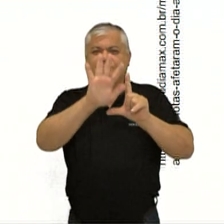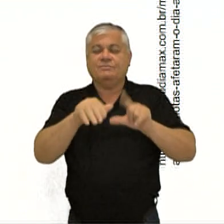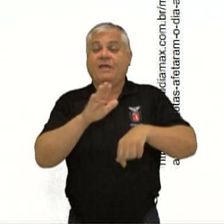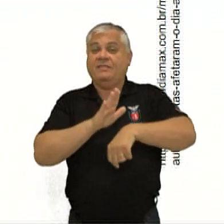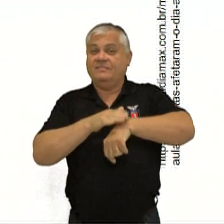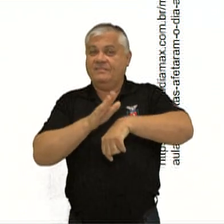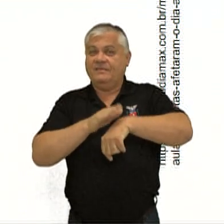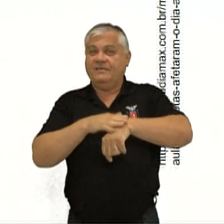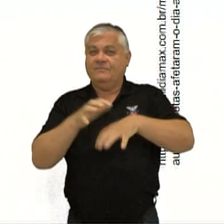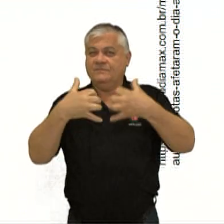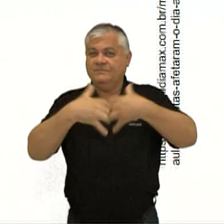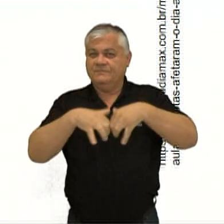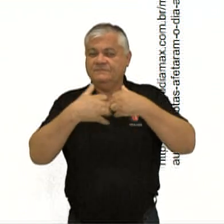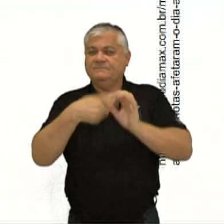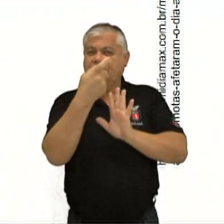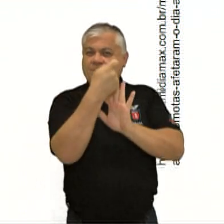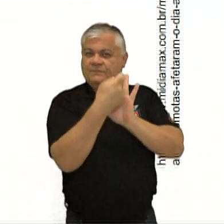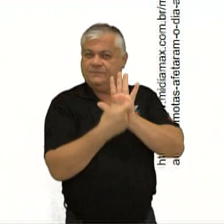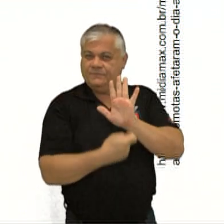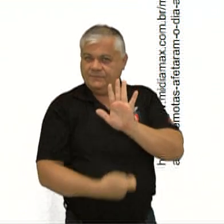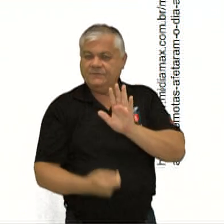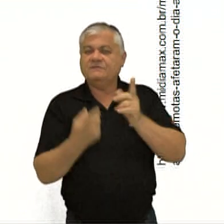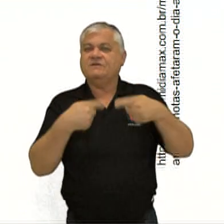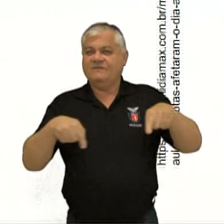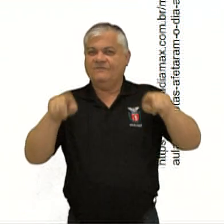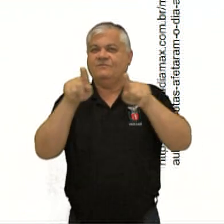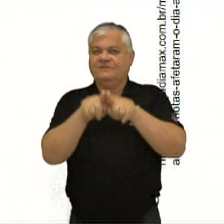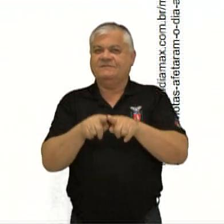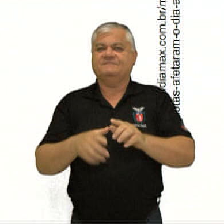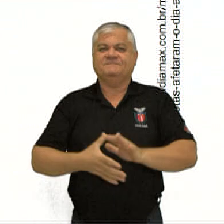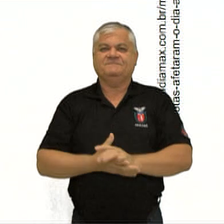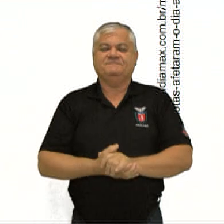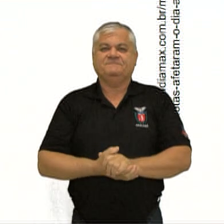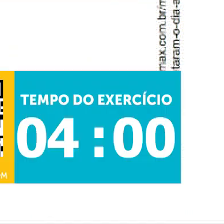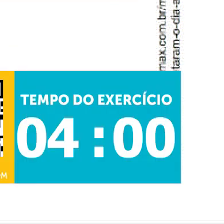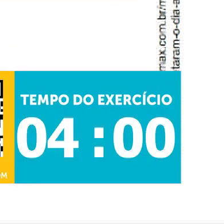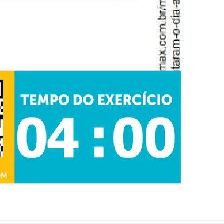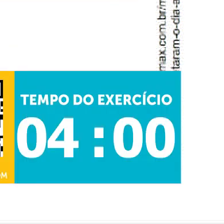Tempo para vocês botarem a mão na massa e já voltamos.